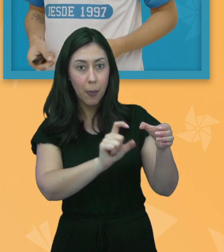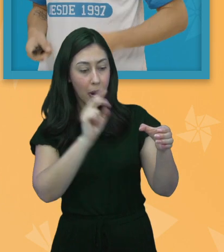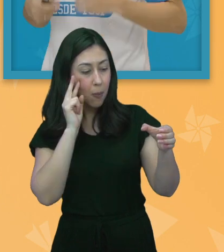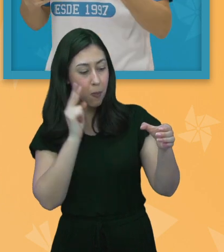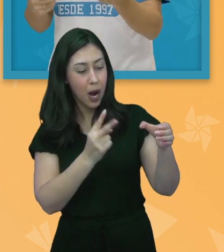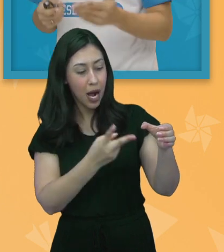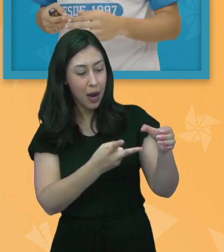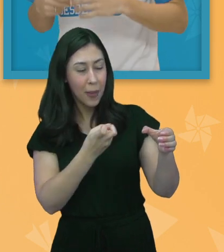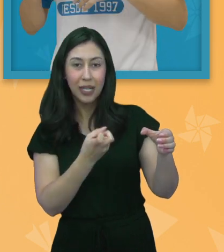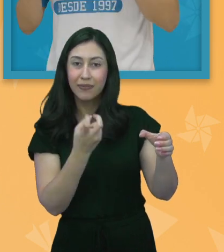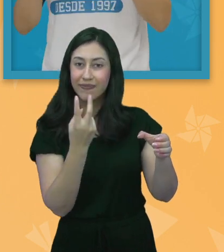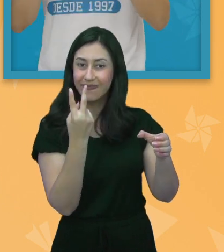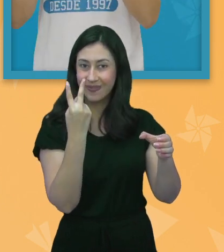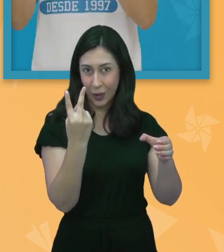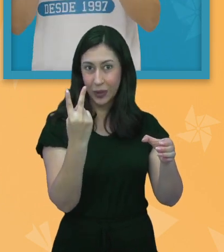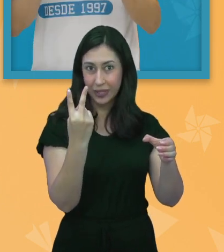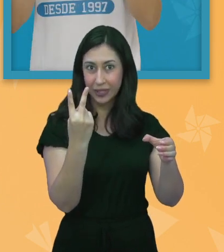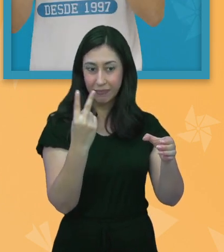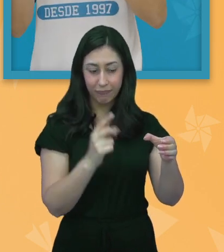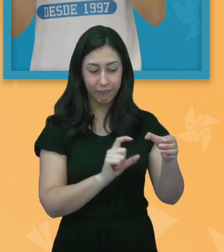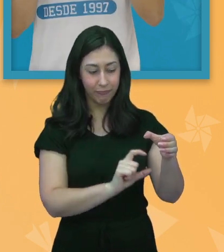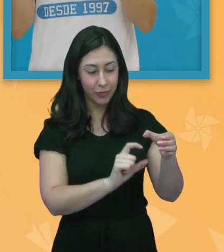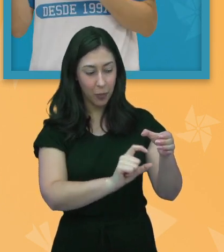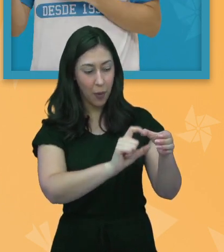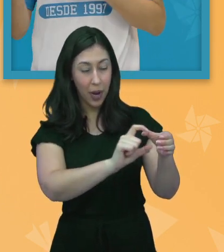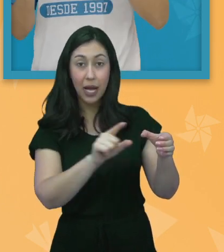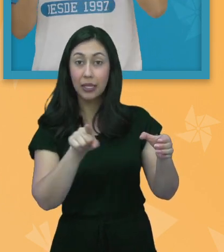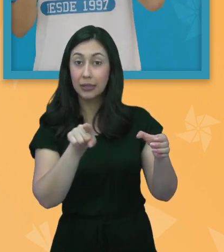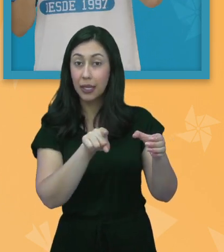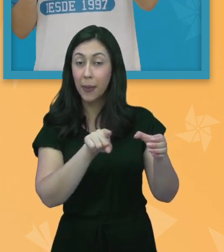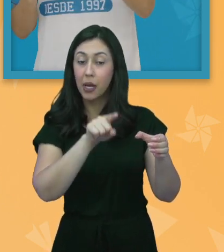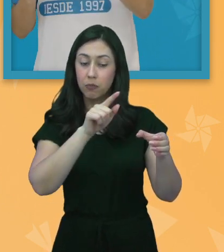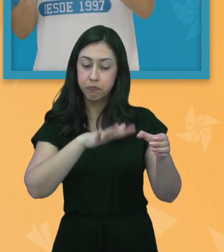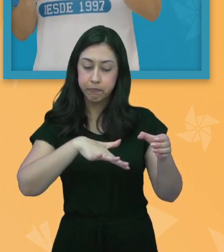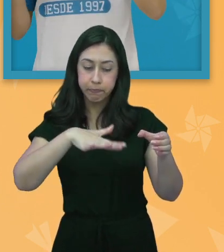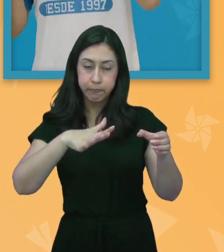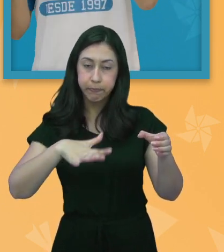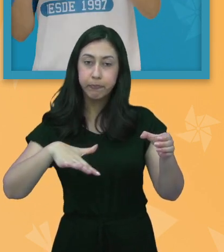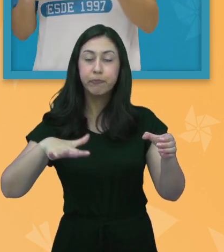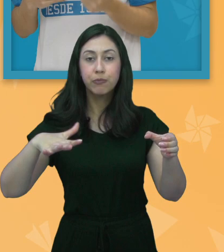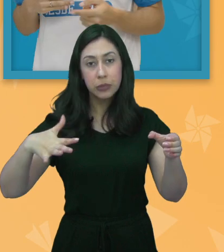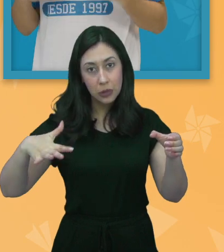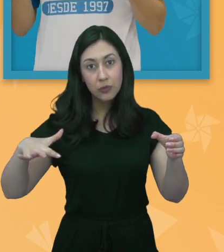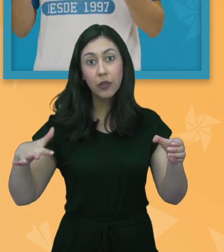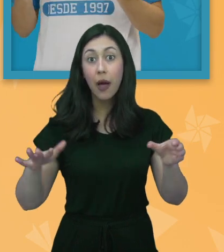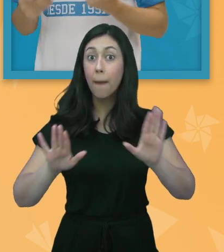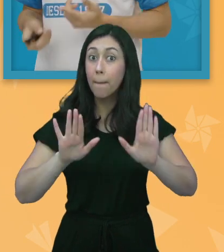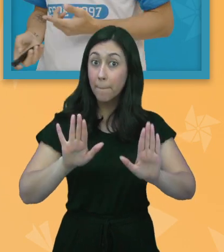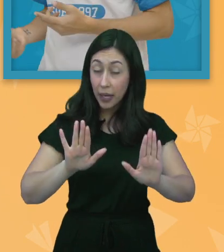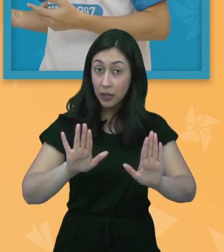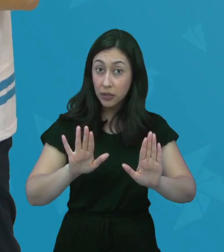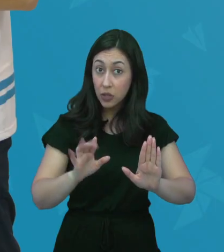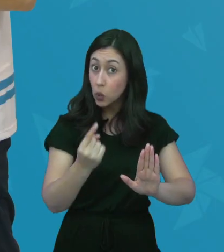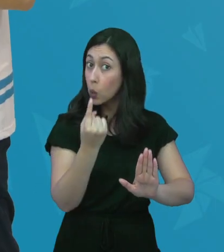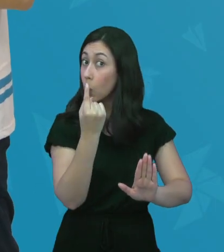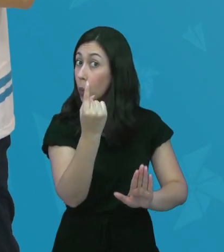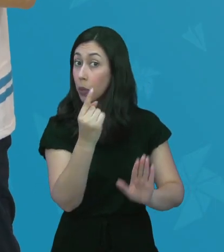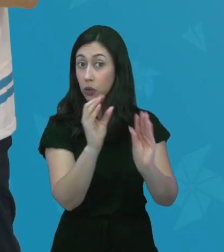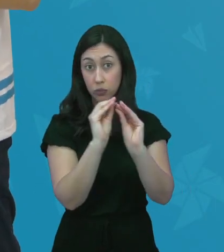de gelo que você colocar. Então, nesse caso ali, é um sistema formado por duas fases e de uma única substância.